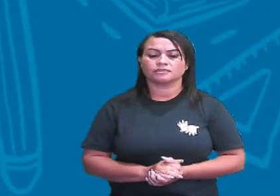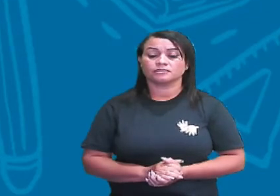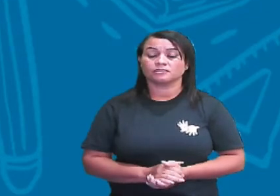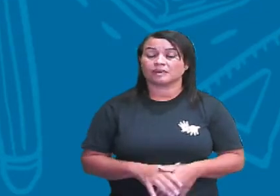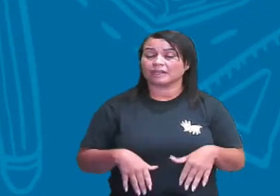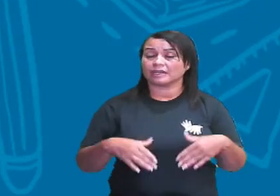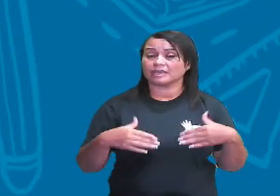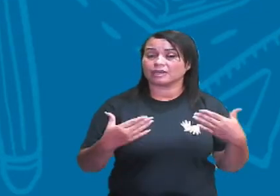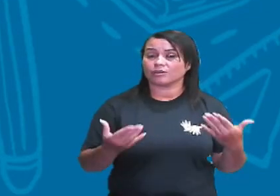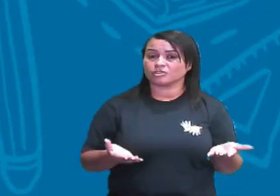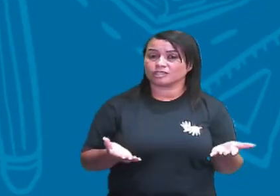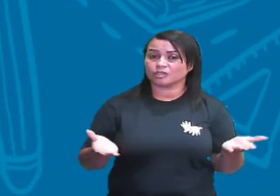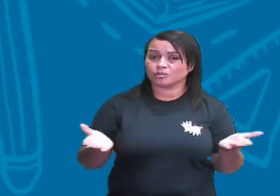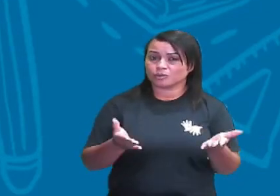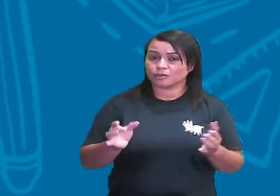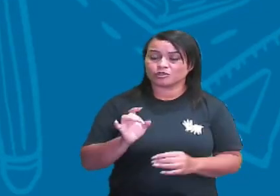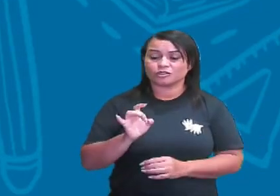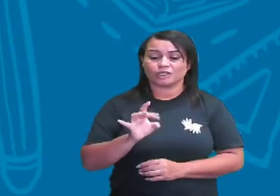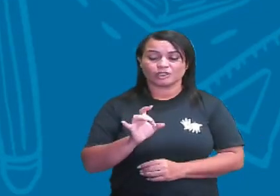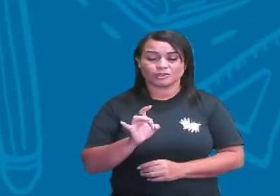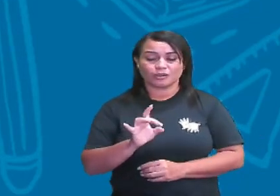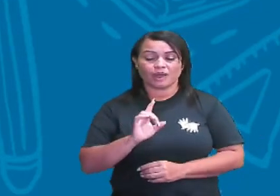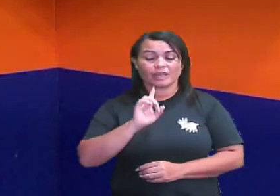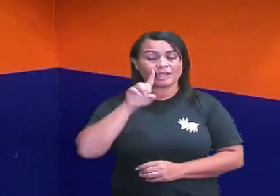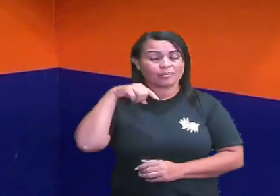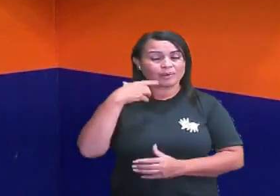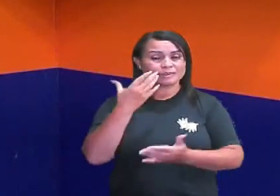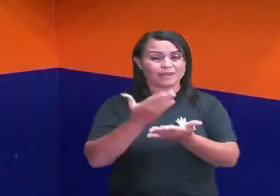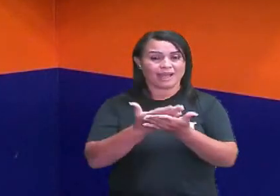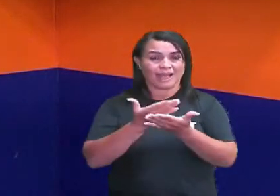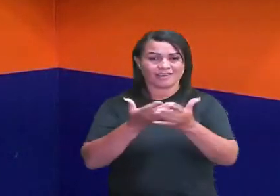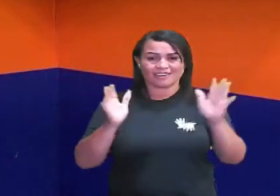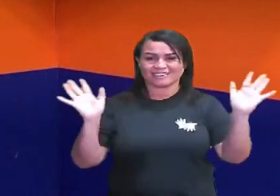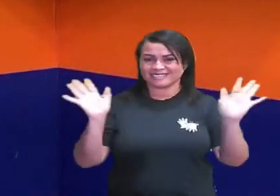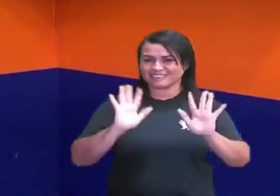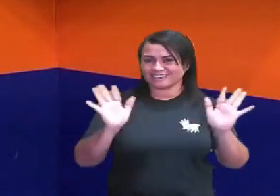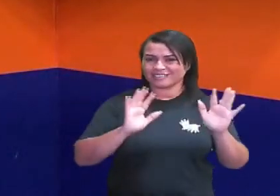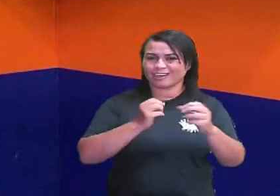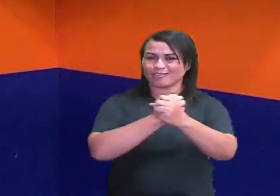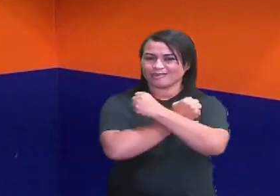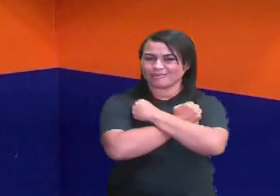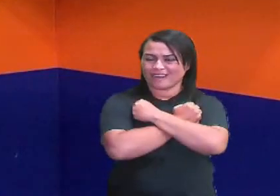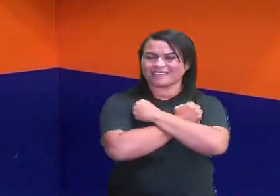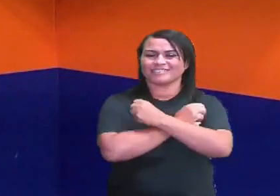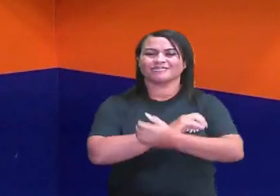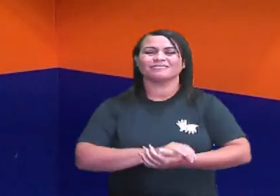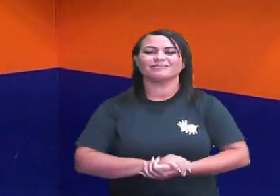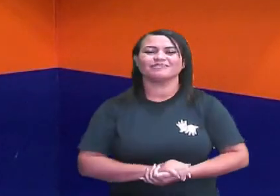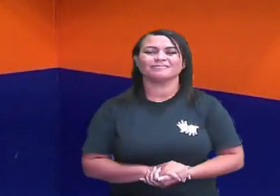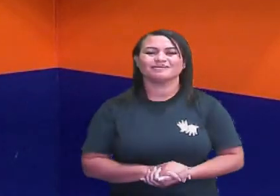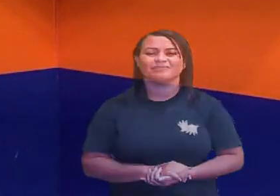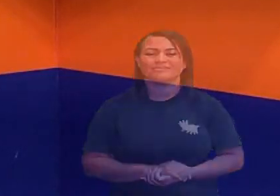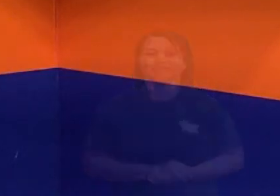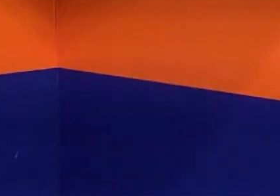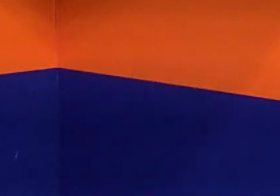Então, gente, por hoje é só. Até a próxima aula. Um abraço. Tchau, tchau.